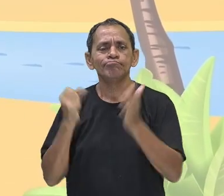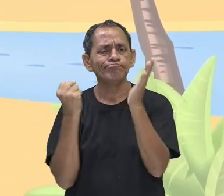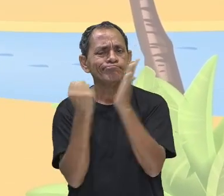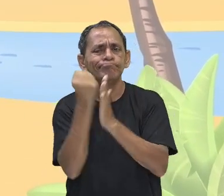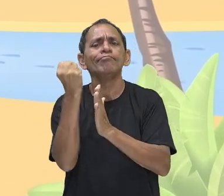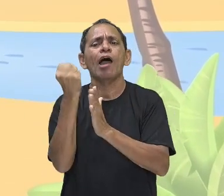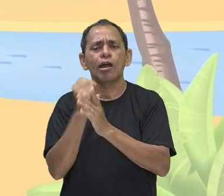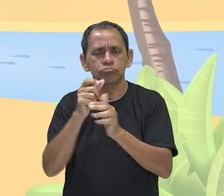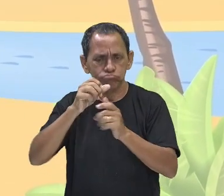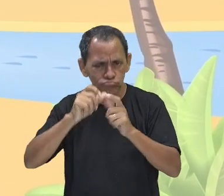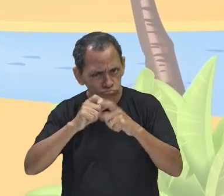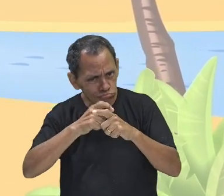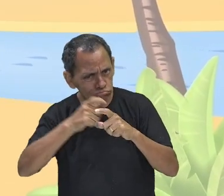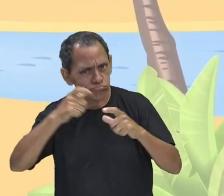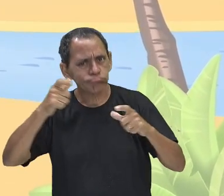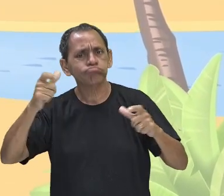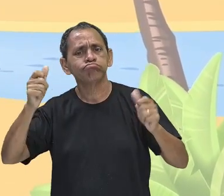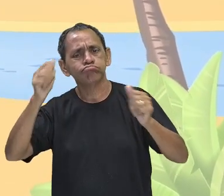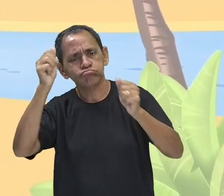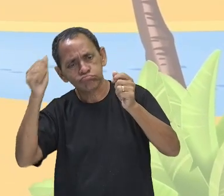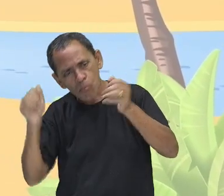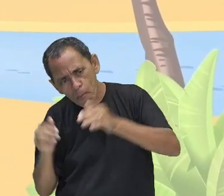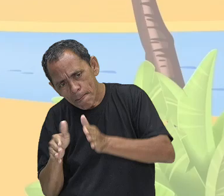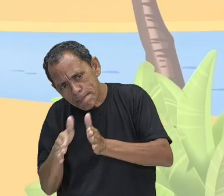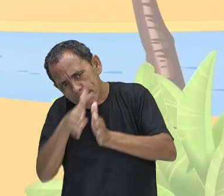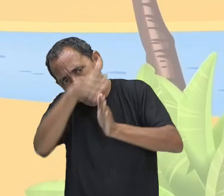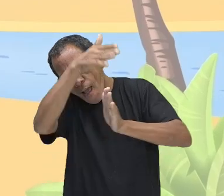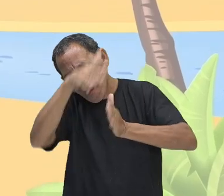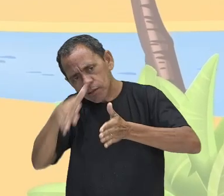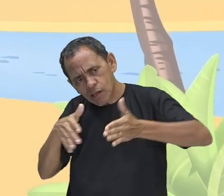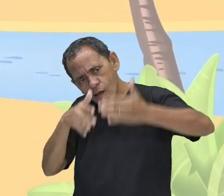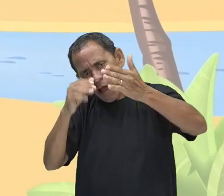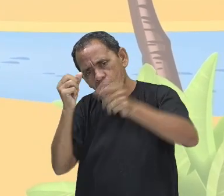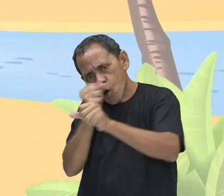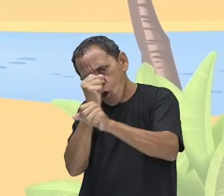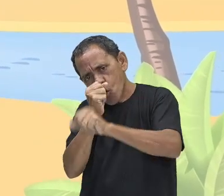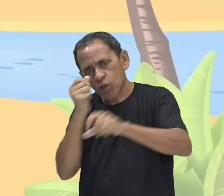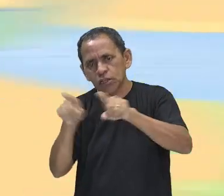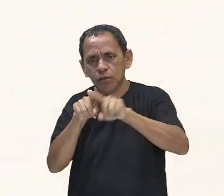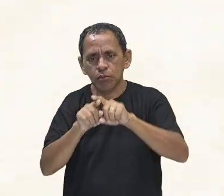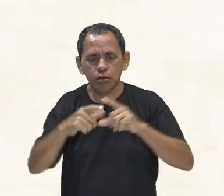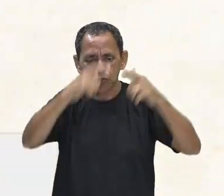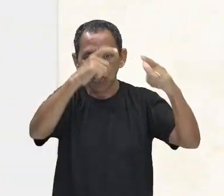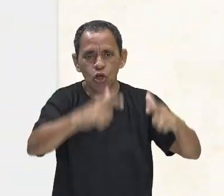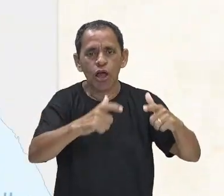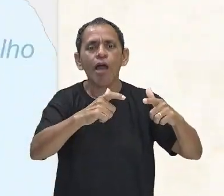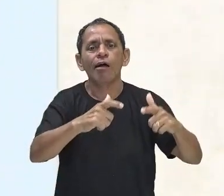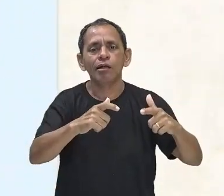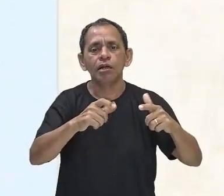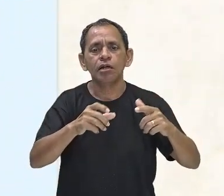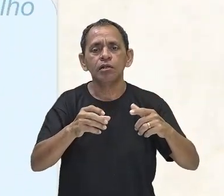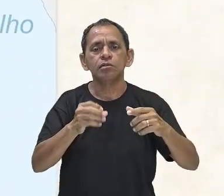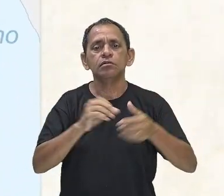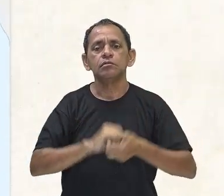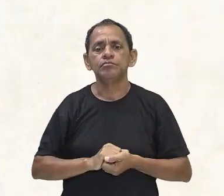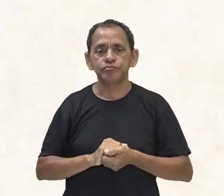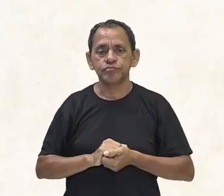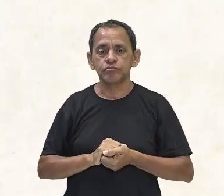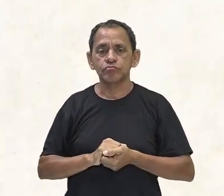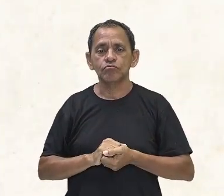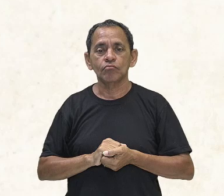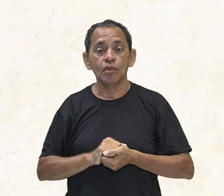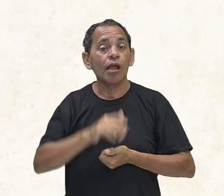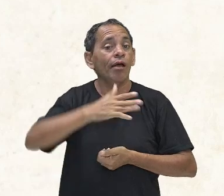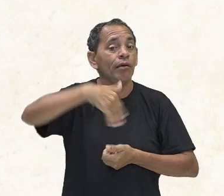suas grandes construções. Vamos falar um pouco então sobre a história e a localização. O Egito ele está localizado numa